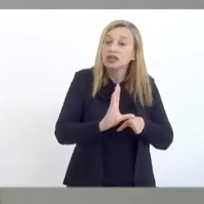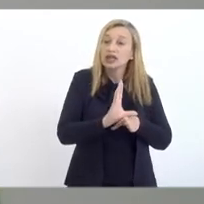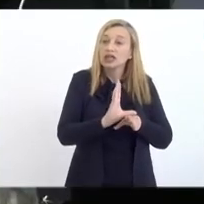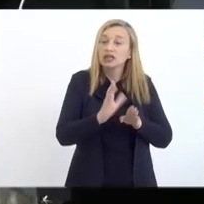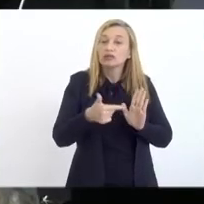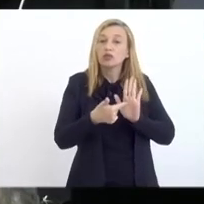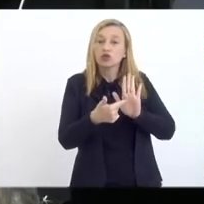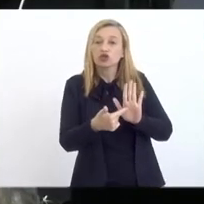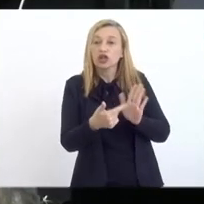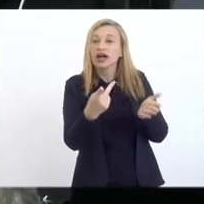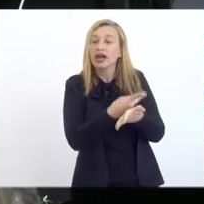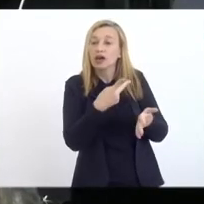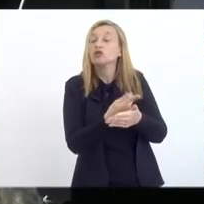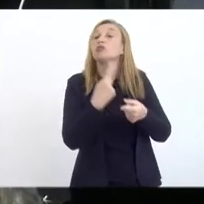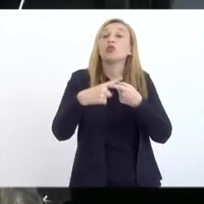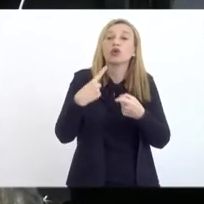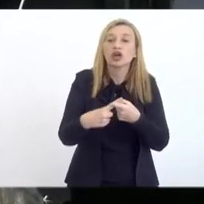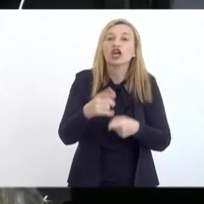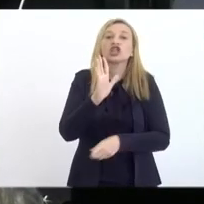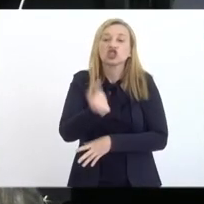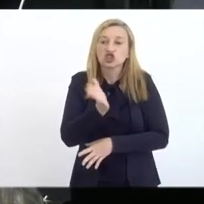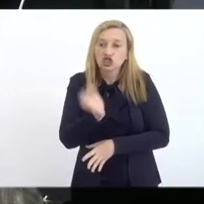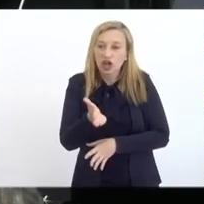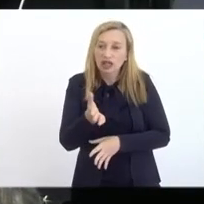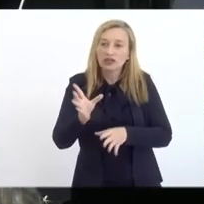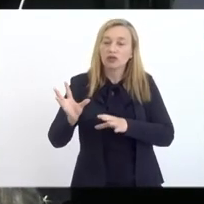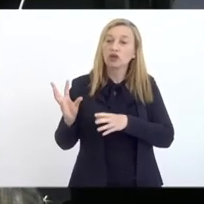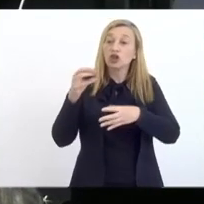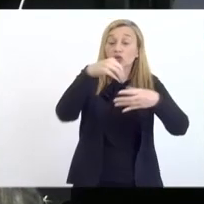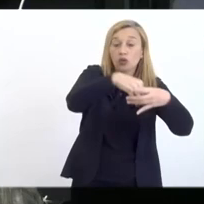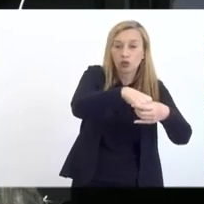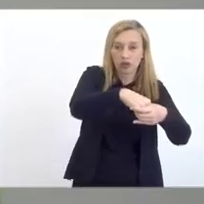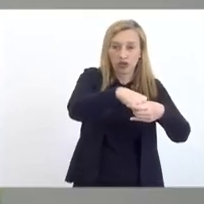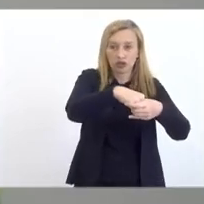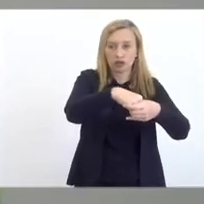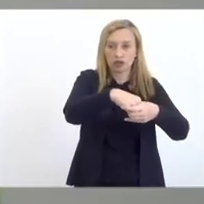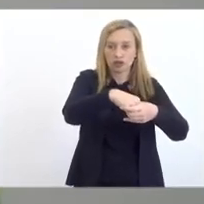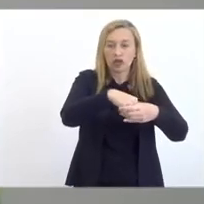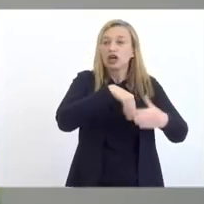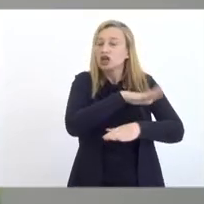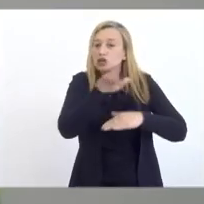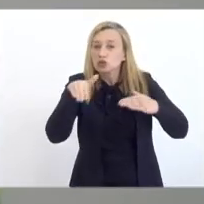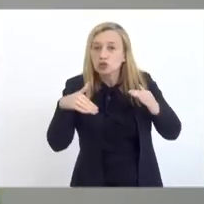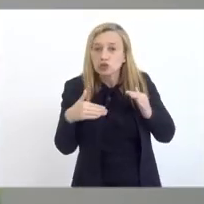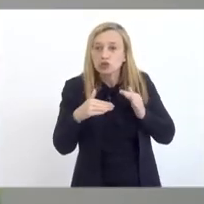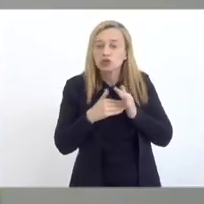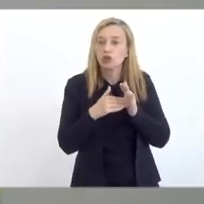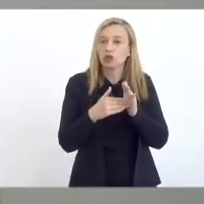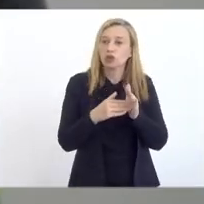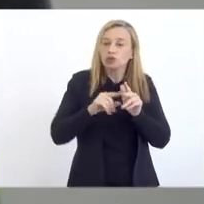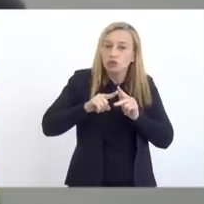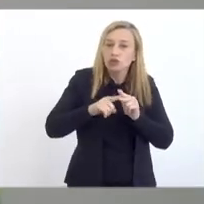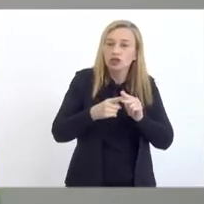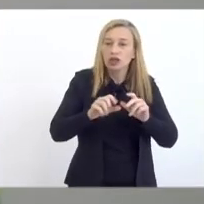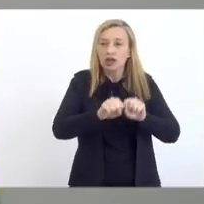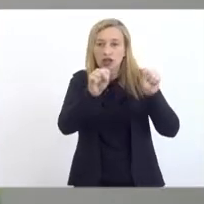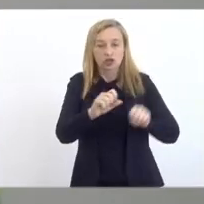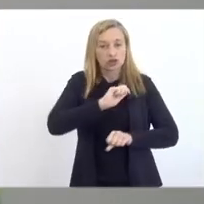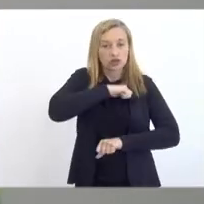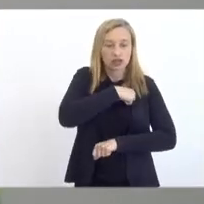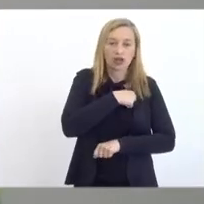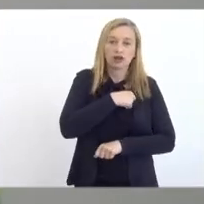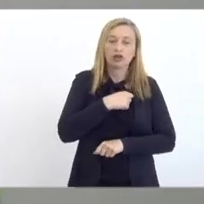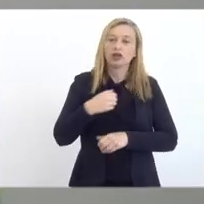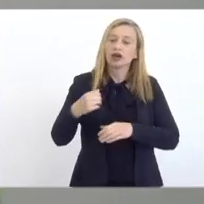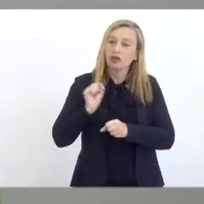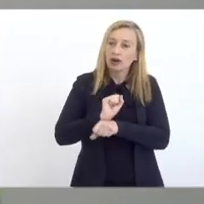essa violação. Por quê? Porque isso já foi incorporado, então, em todas as projeções para o ajuste fiscal que se espera ao